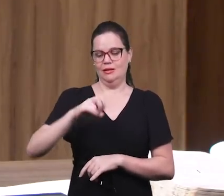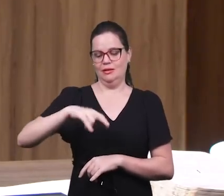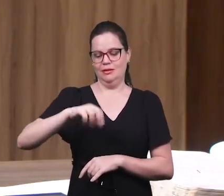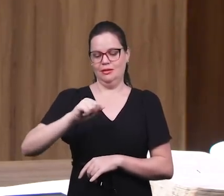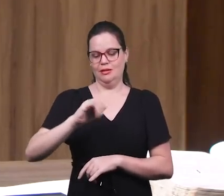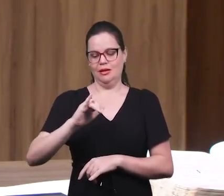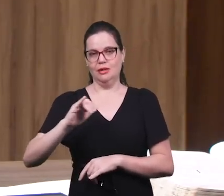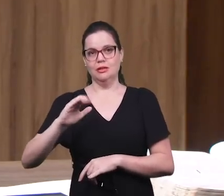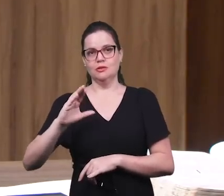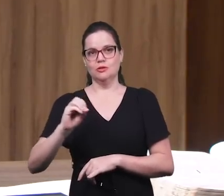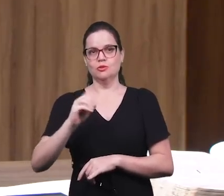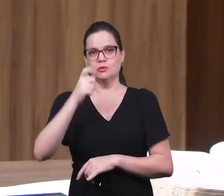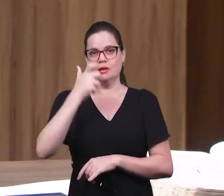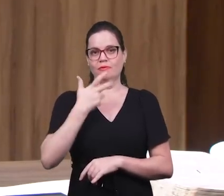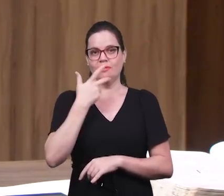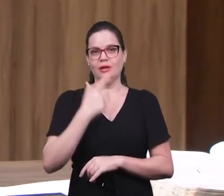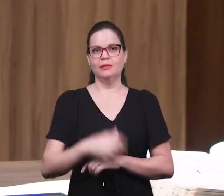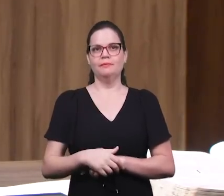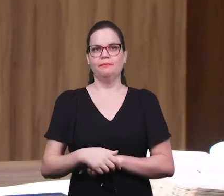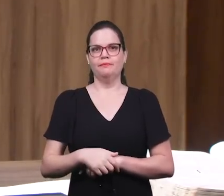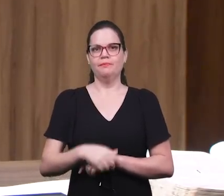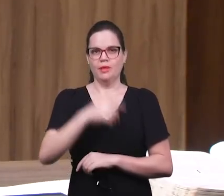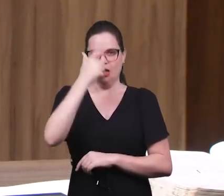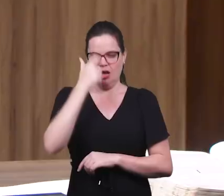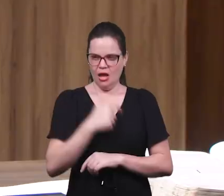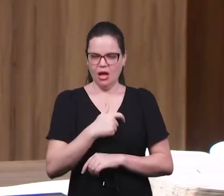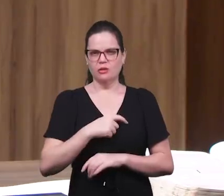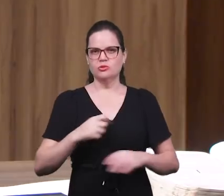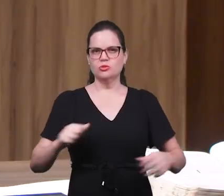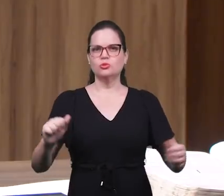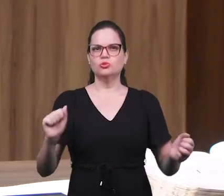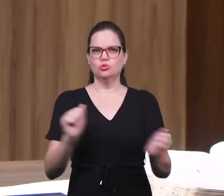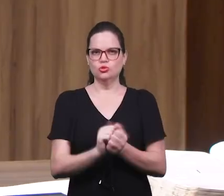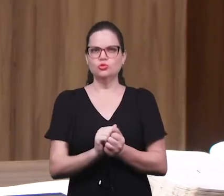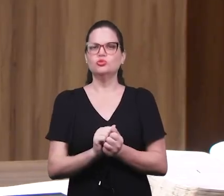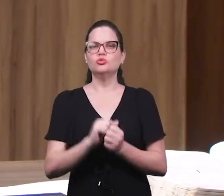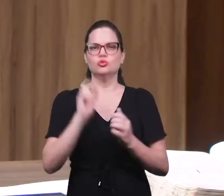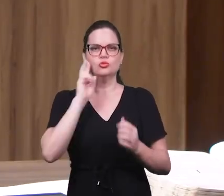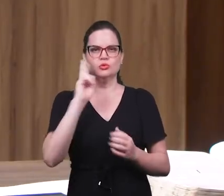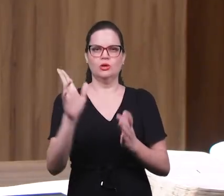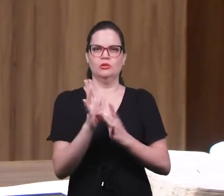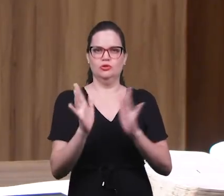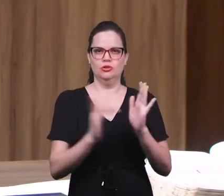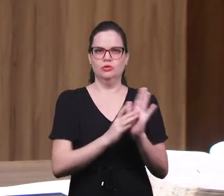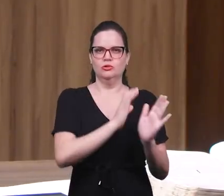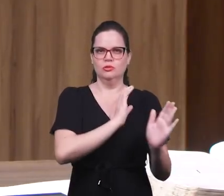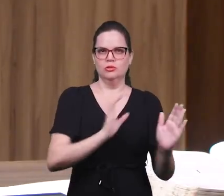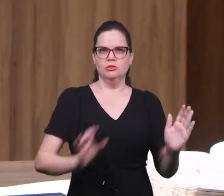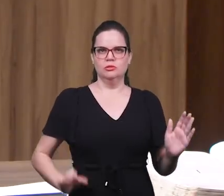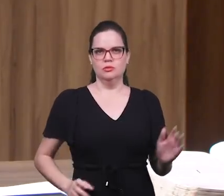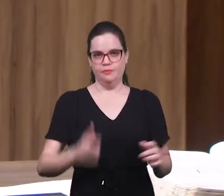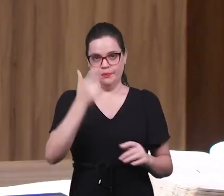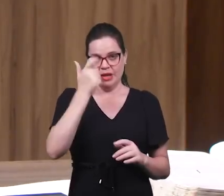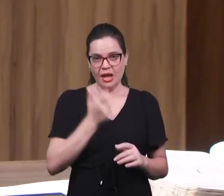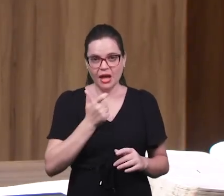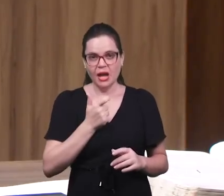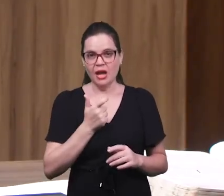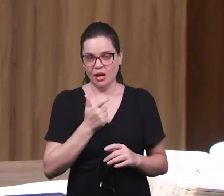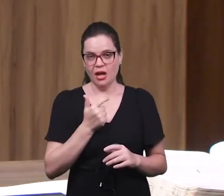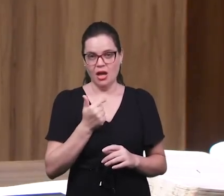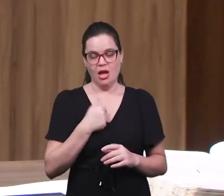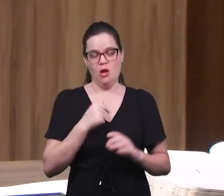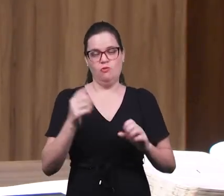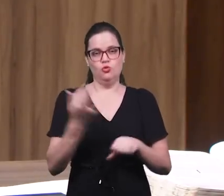o trigo de Cristo, vou ser moído com os dentes das feras para que possa ser achado pão